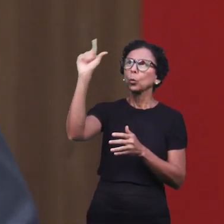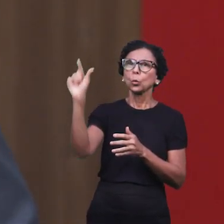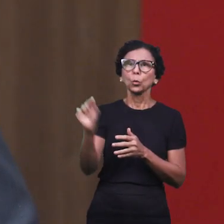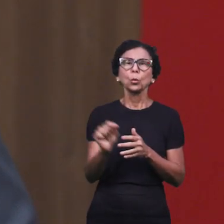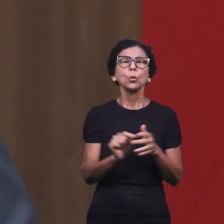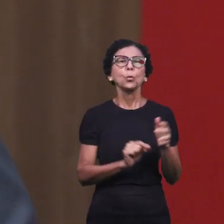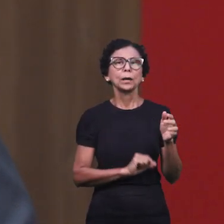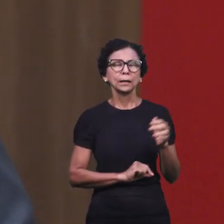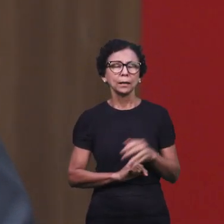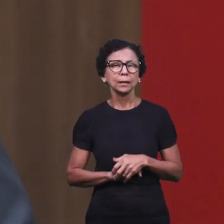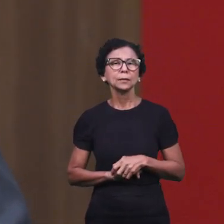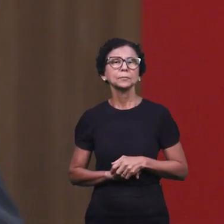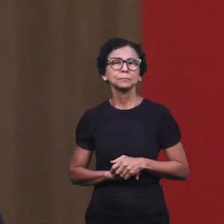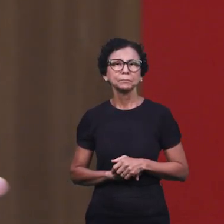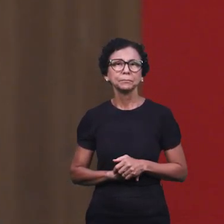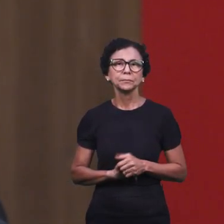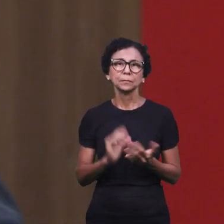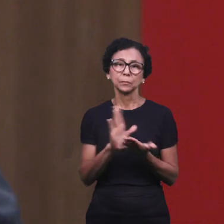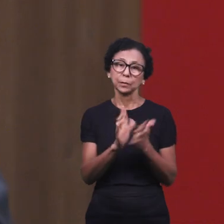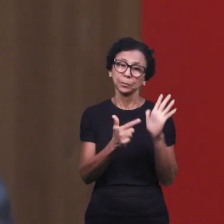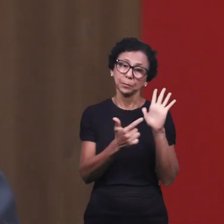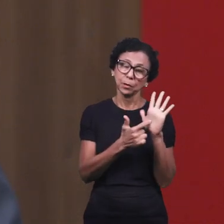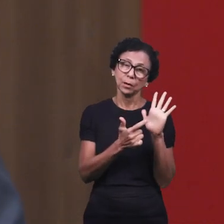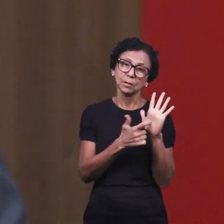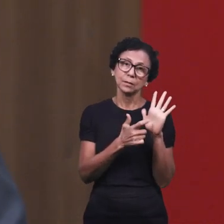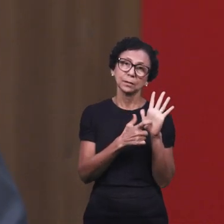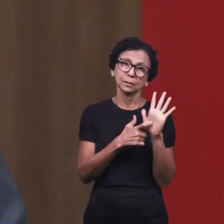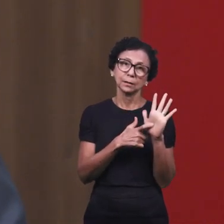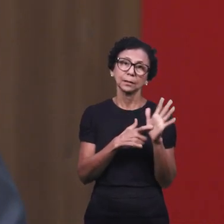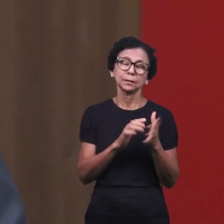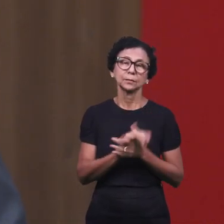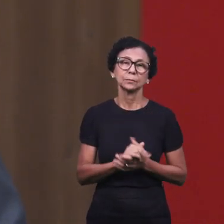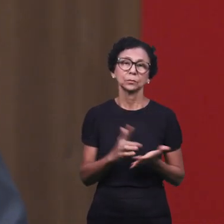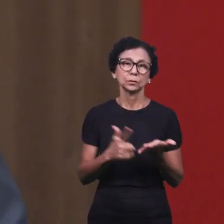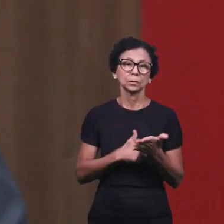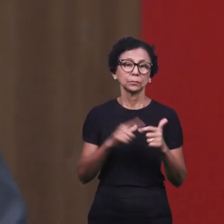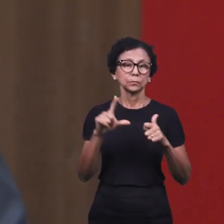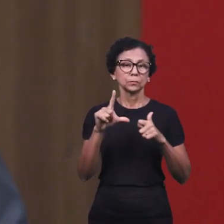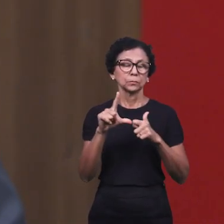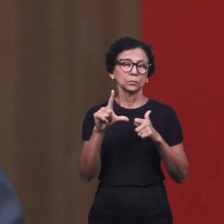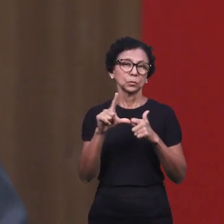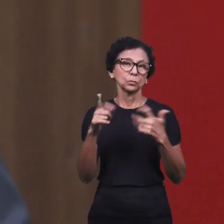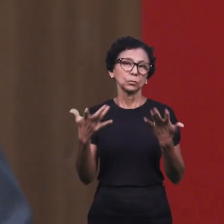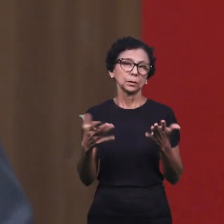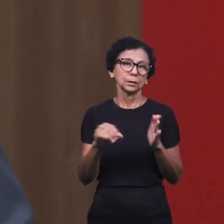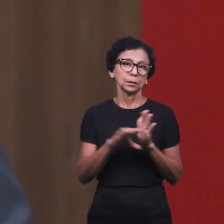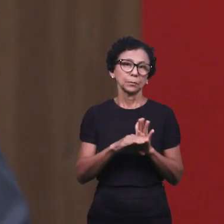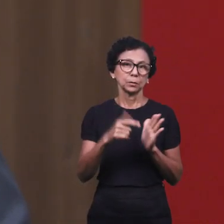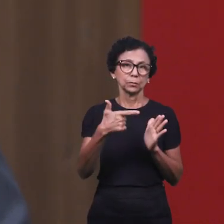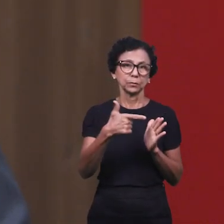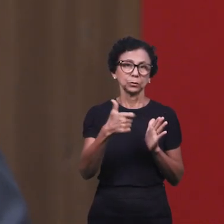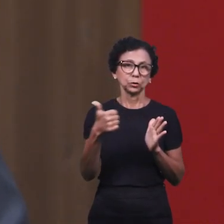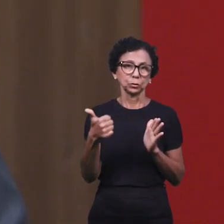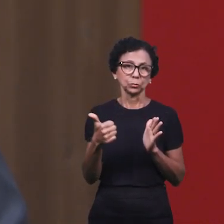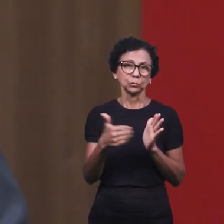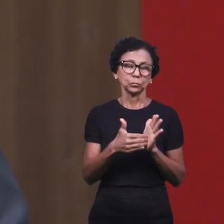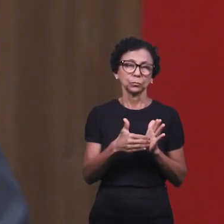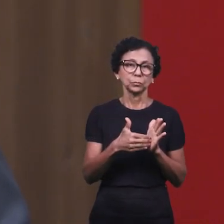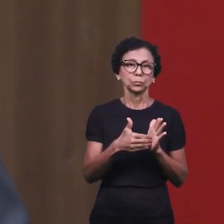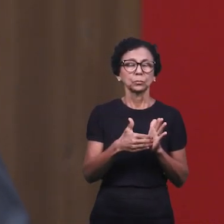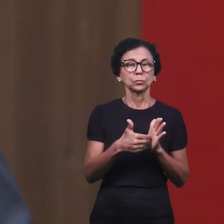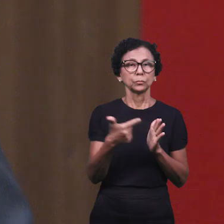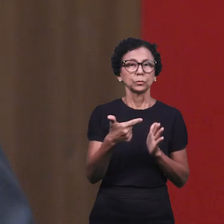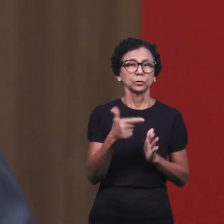está descrito aqui na palavra do Senhor no Evangelho segundo Lucas, no capítulo 21, verso 25,